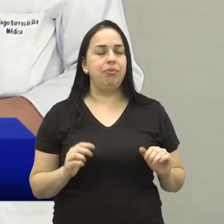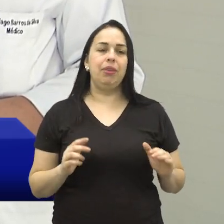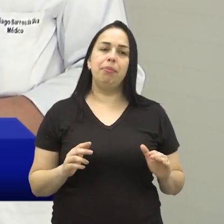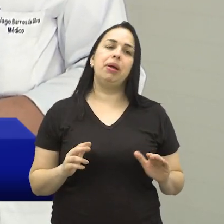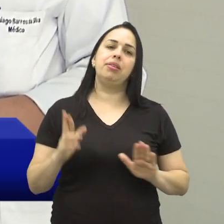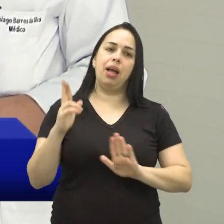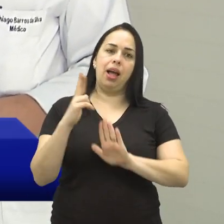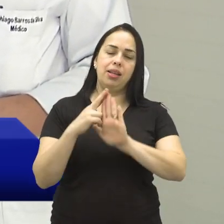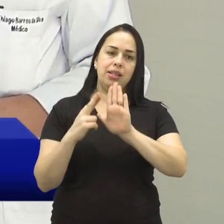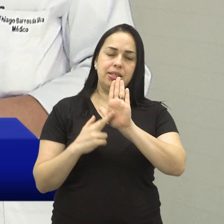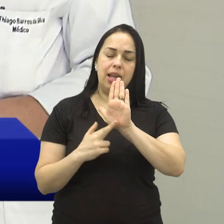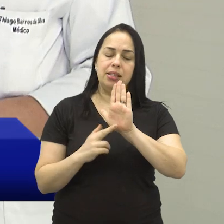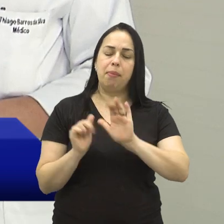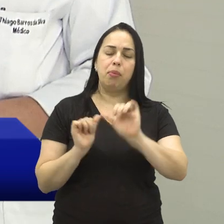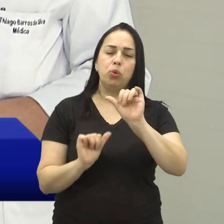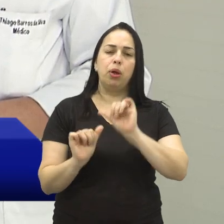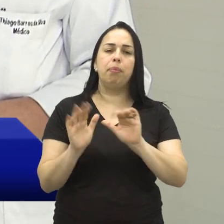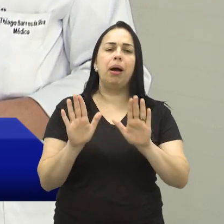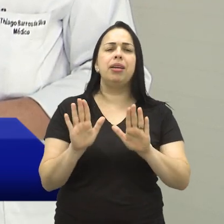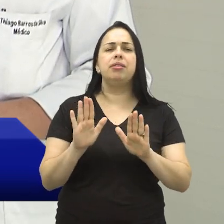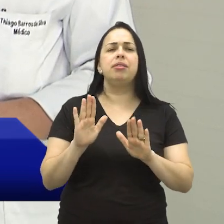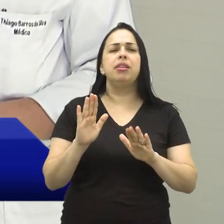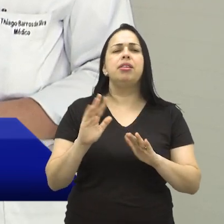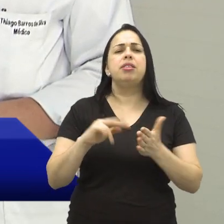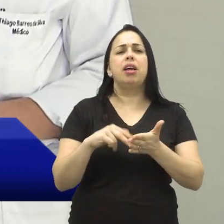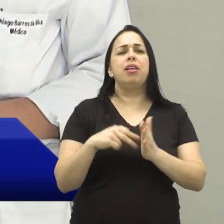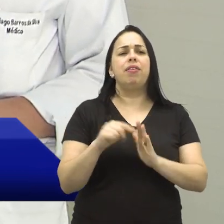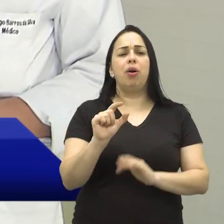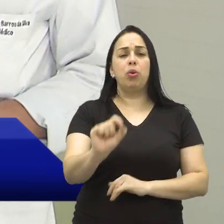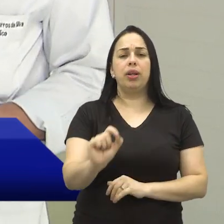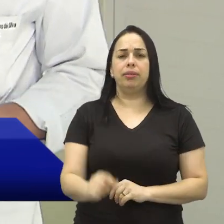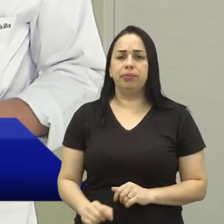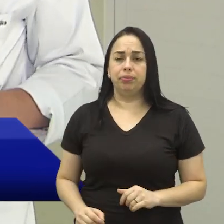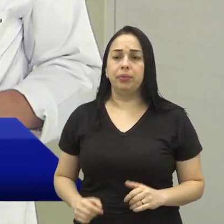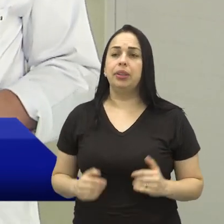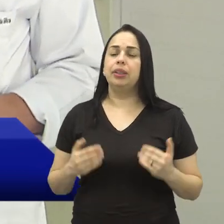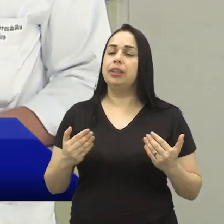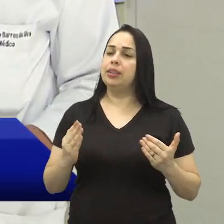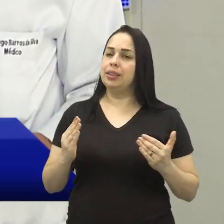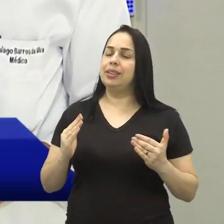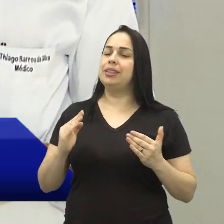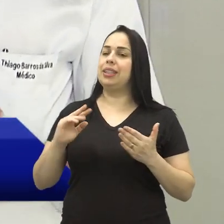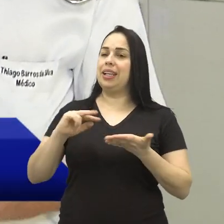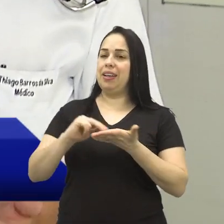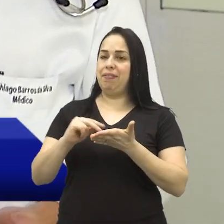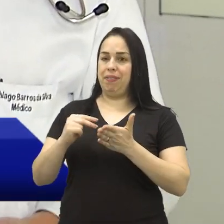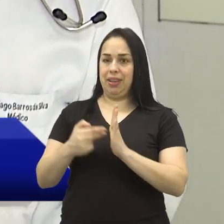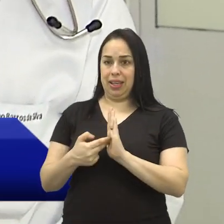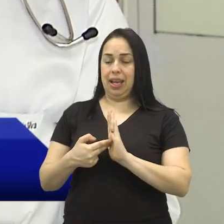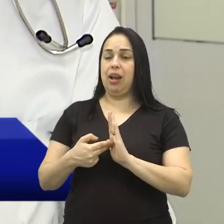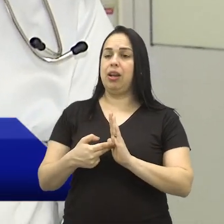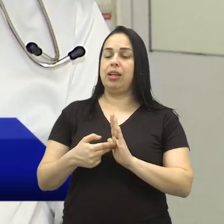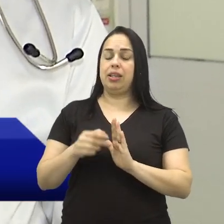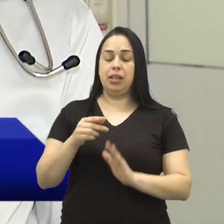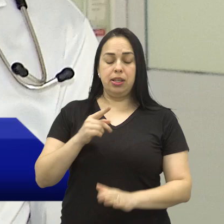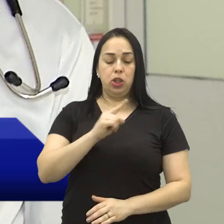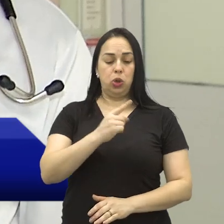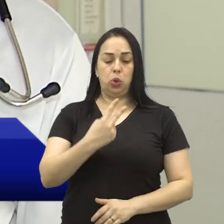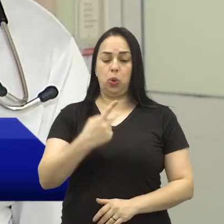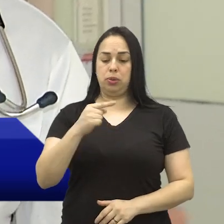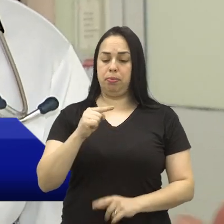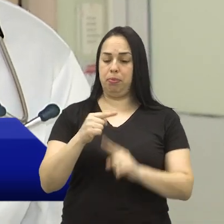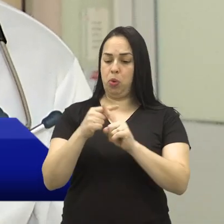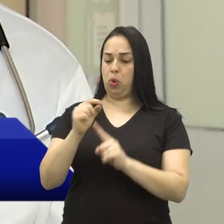essa mudança na prática, o que ela significa para as pessoas? Ela significa um cuidado maior de